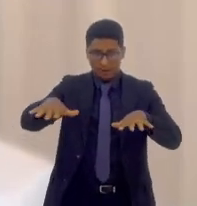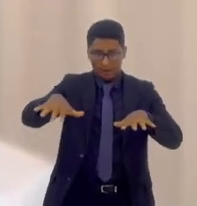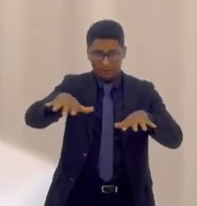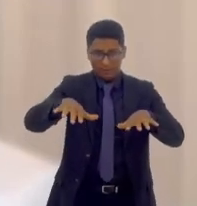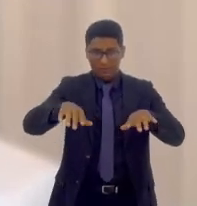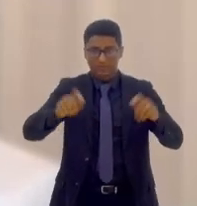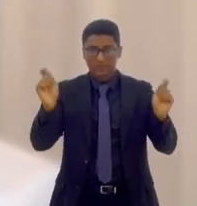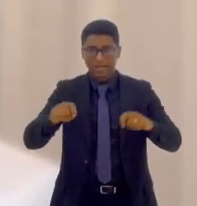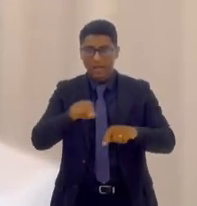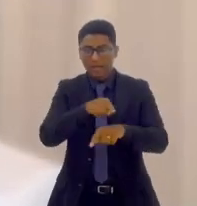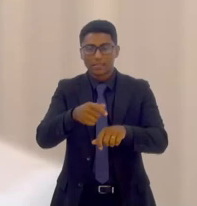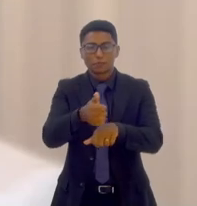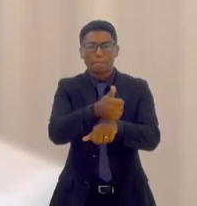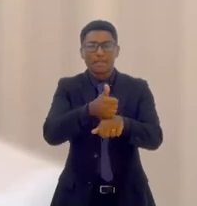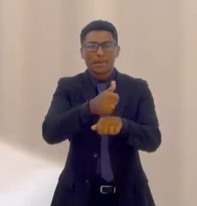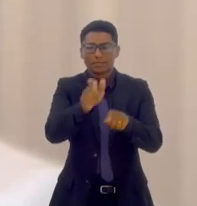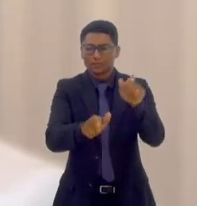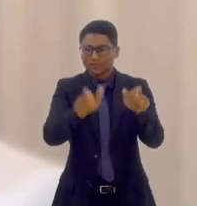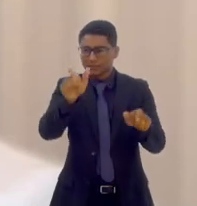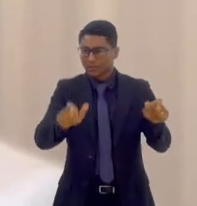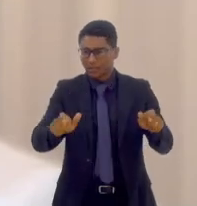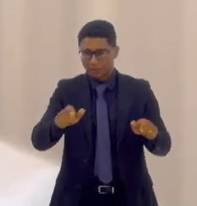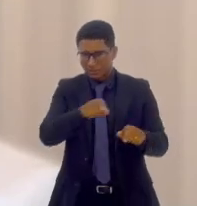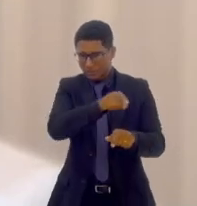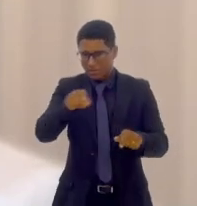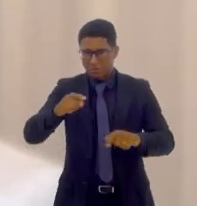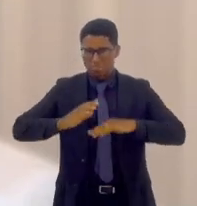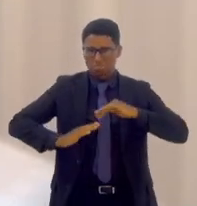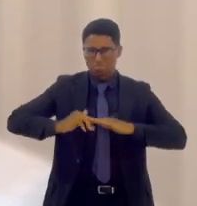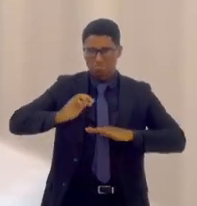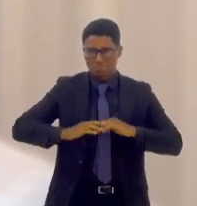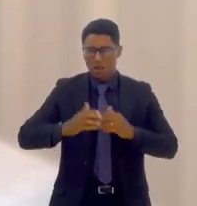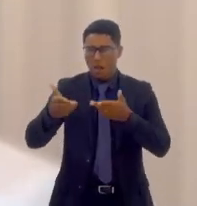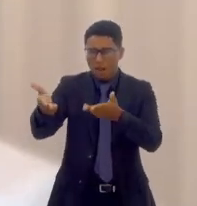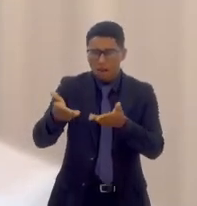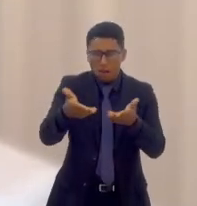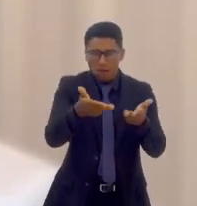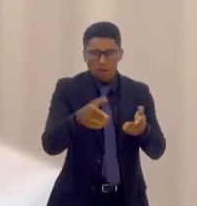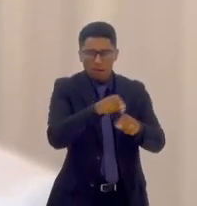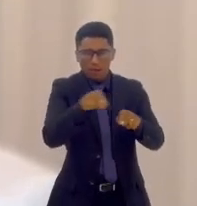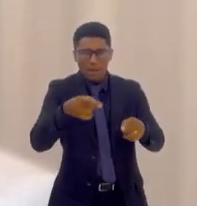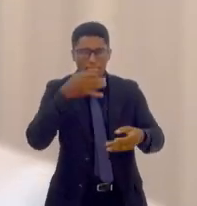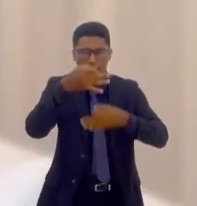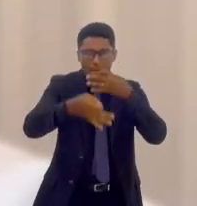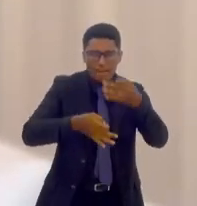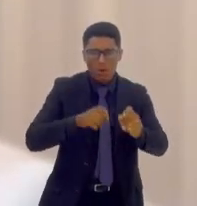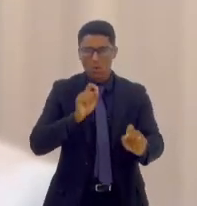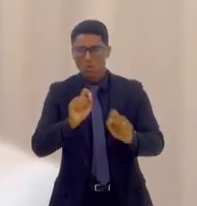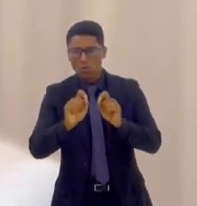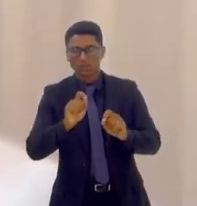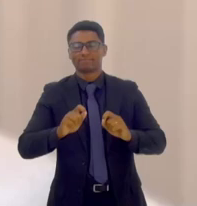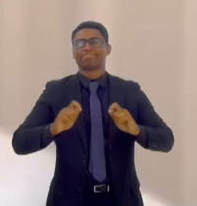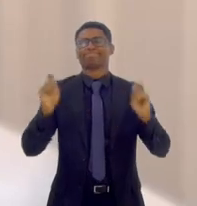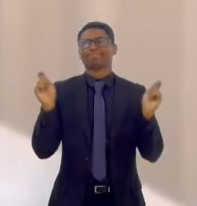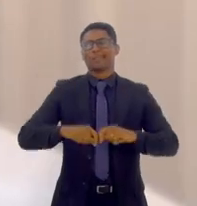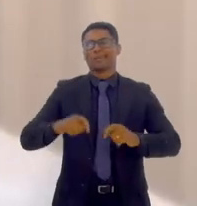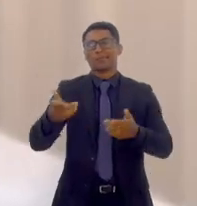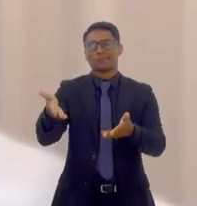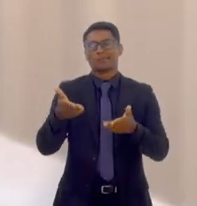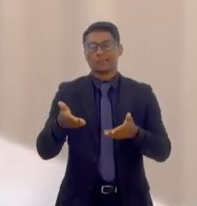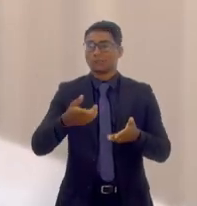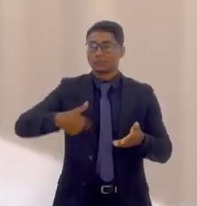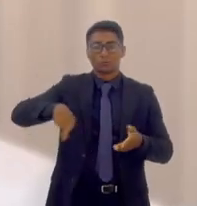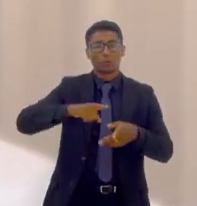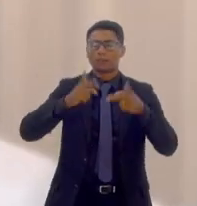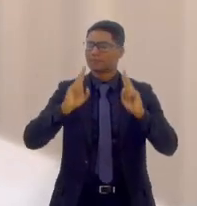para a gente juntar especialistas, gente de qualidade, para estar formulando sugestões, né? Isso é